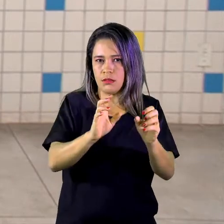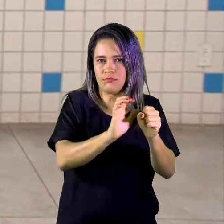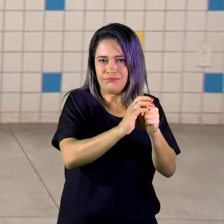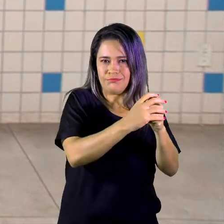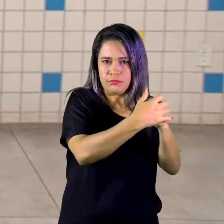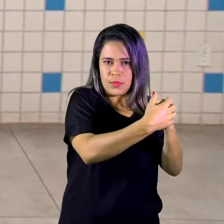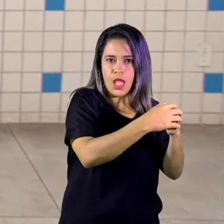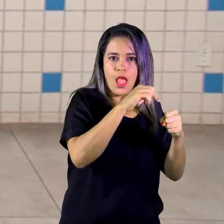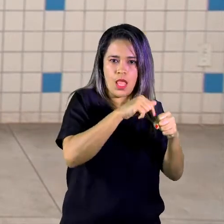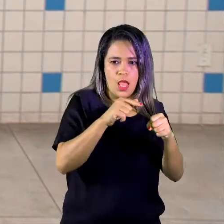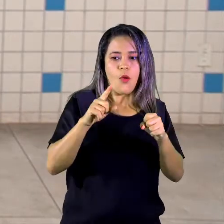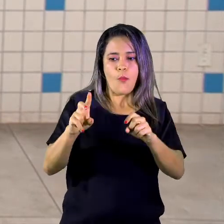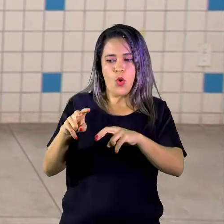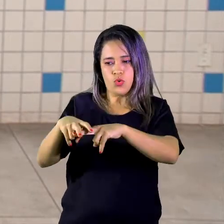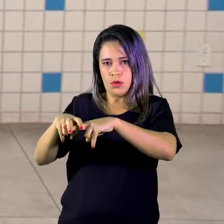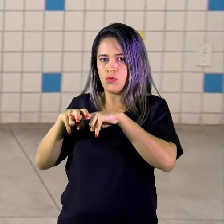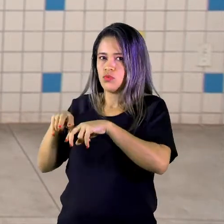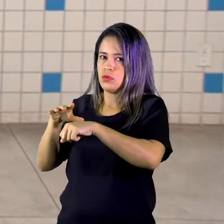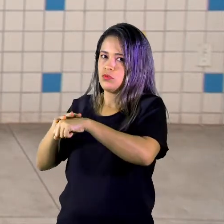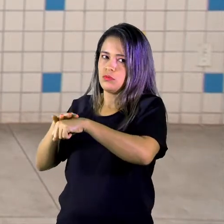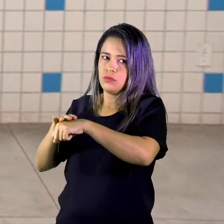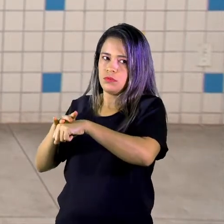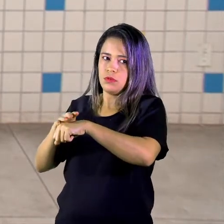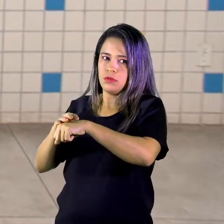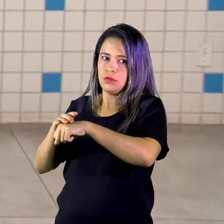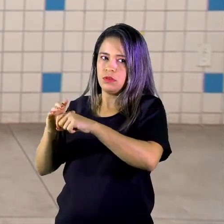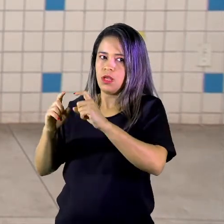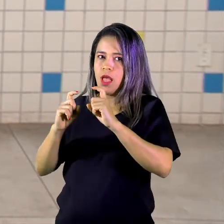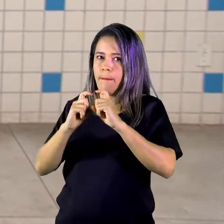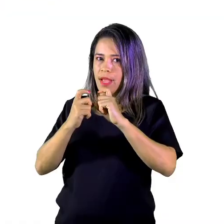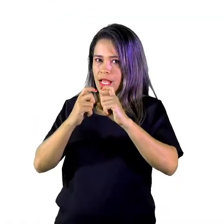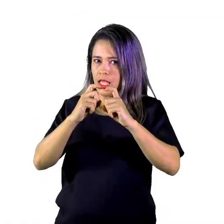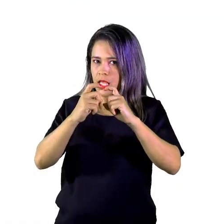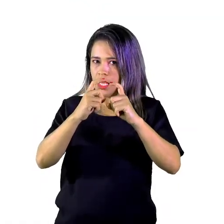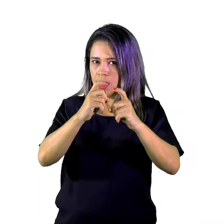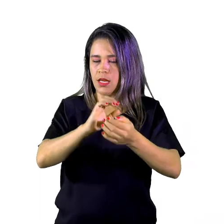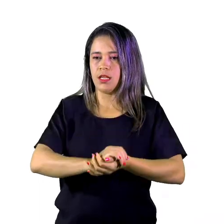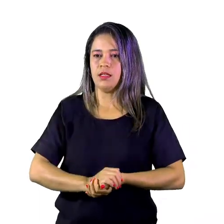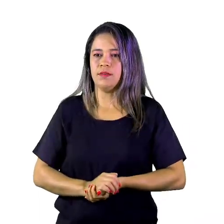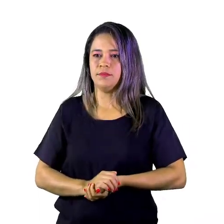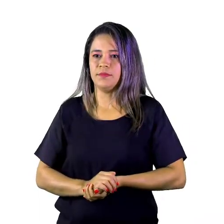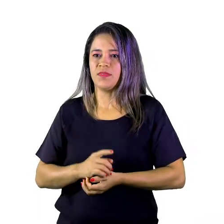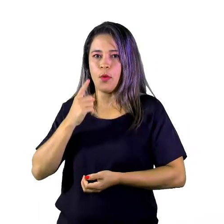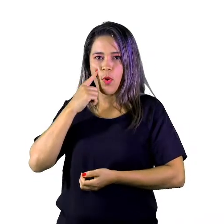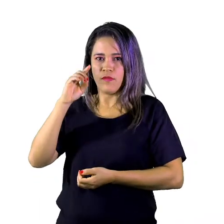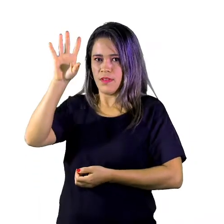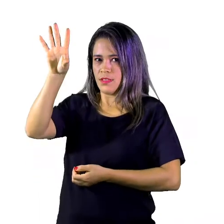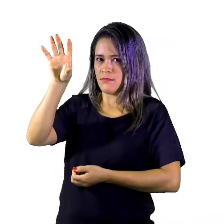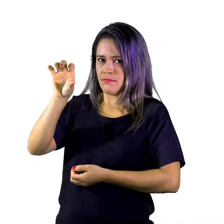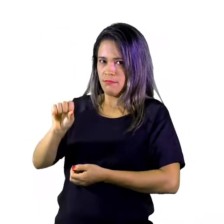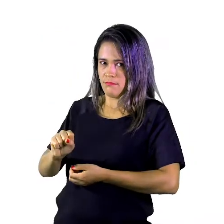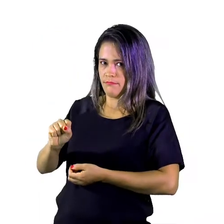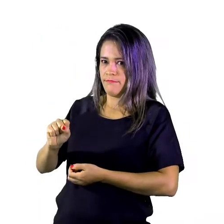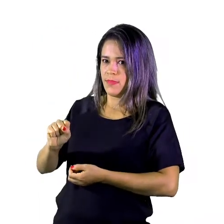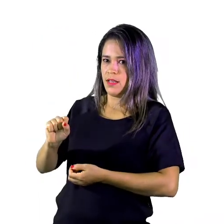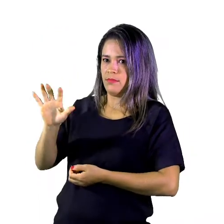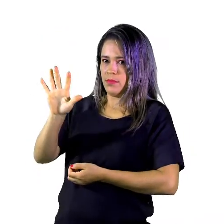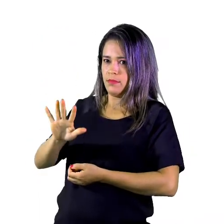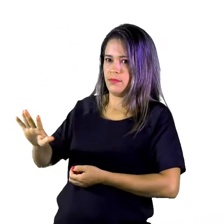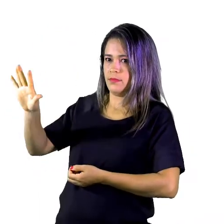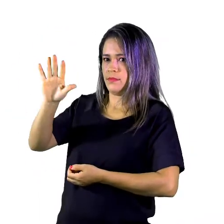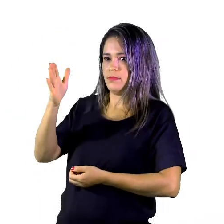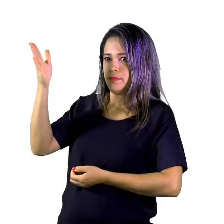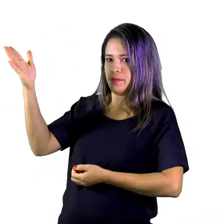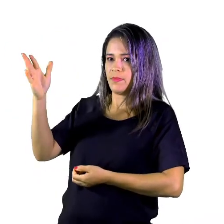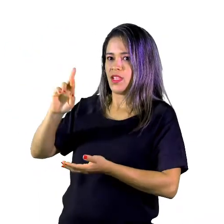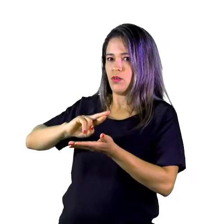causar doenças, nem todos. Vocês podem observar nesse mapa mental que aparece para vocês algumas